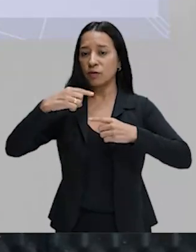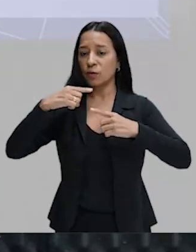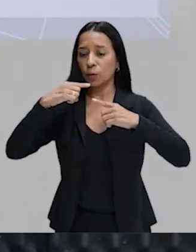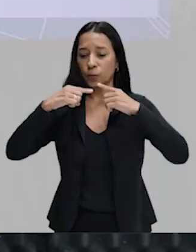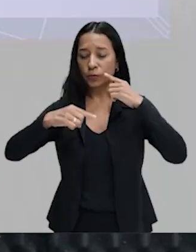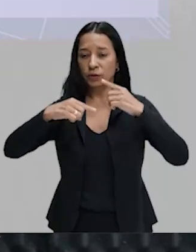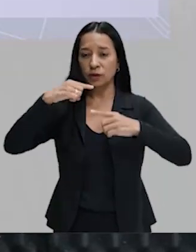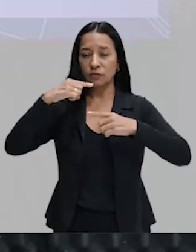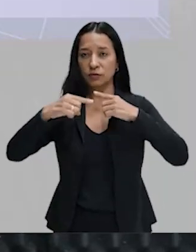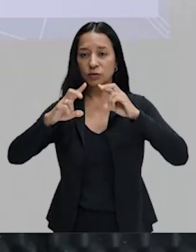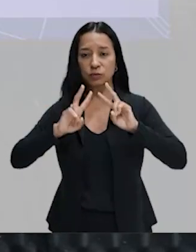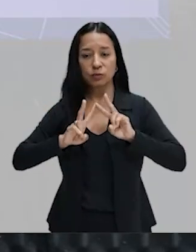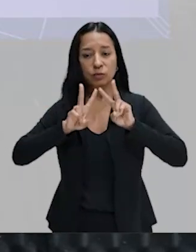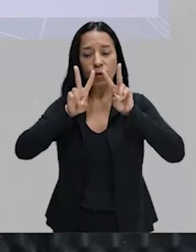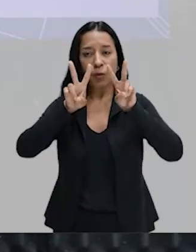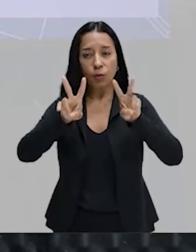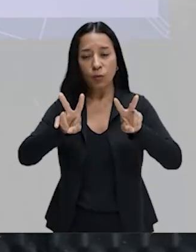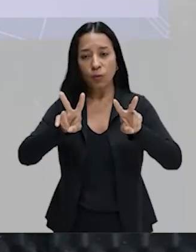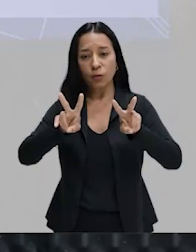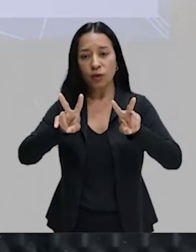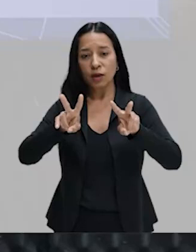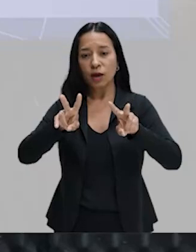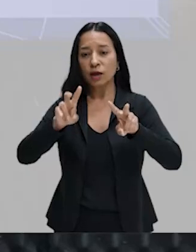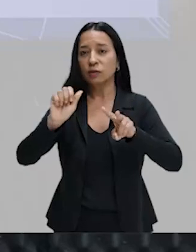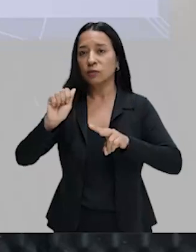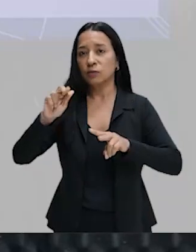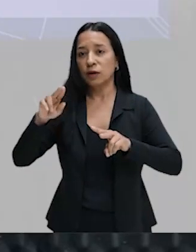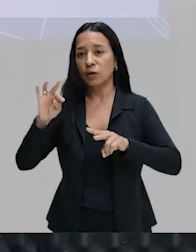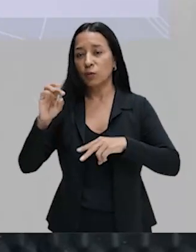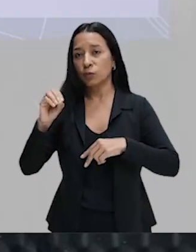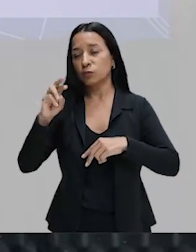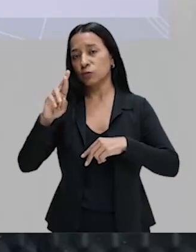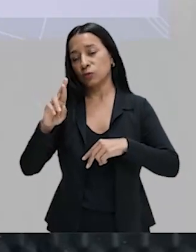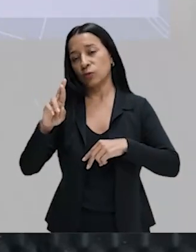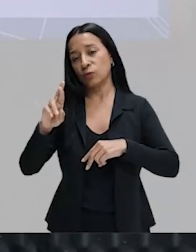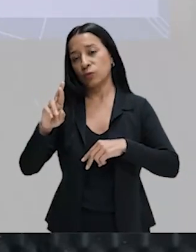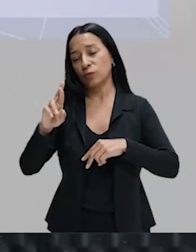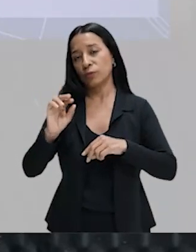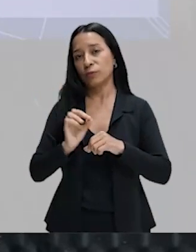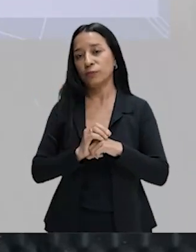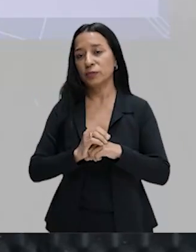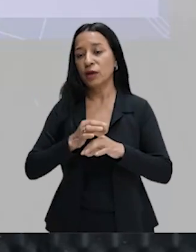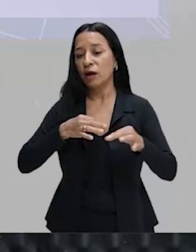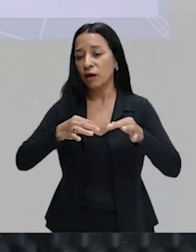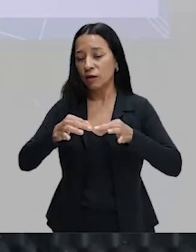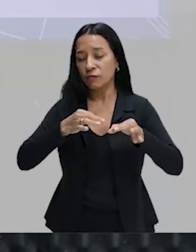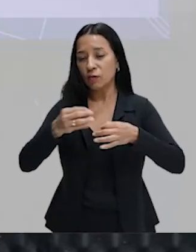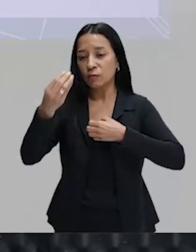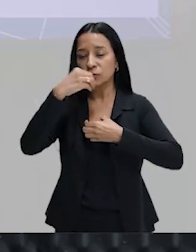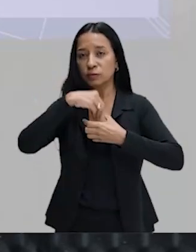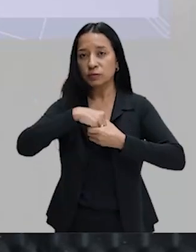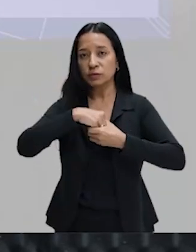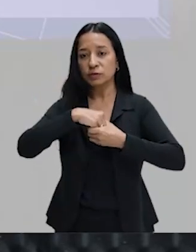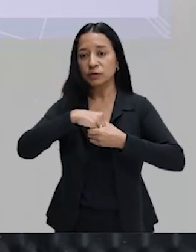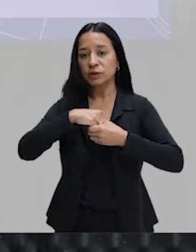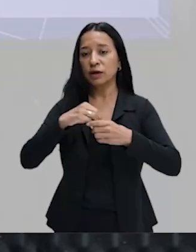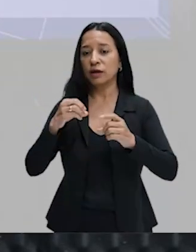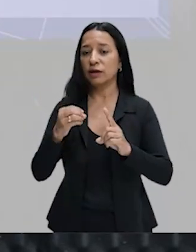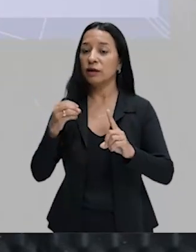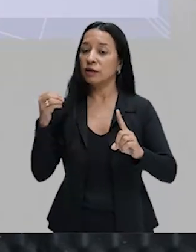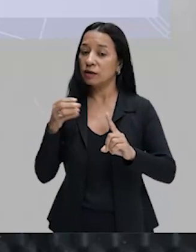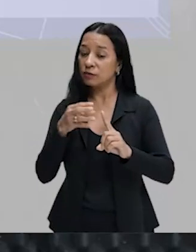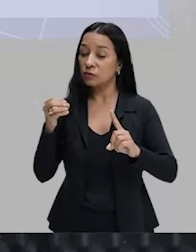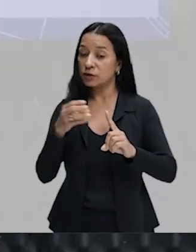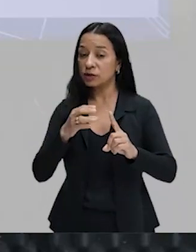o olhar do autor. Essa forma subjetivista era refletido no